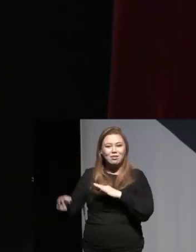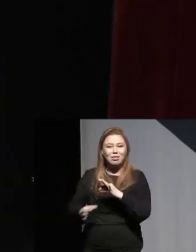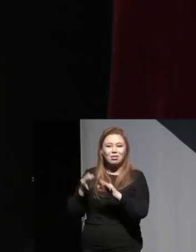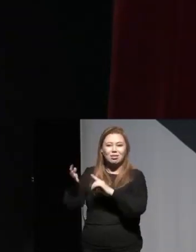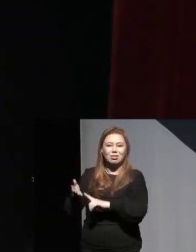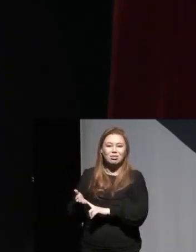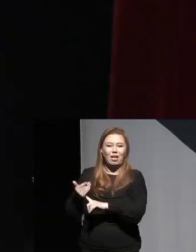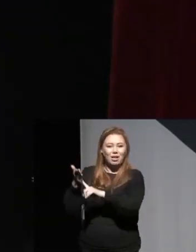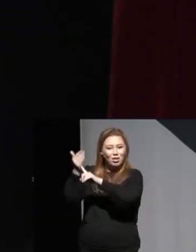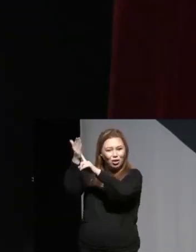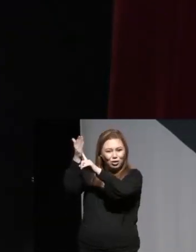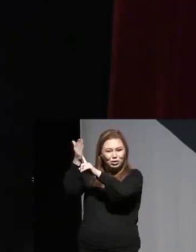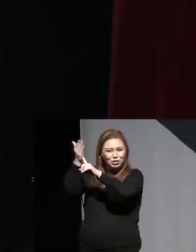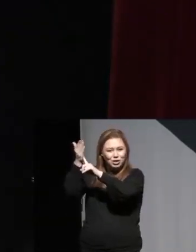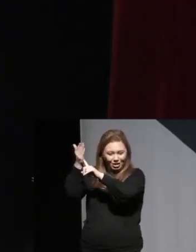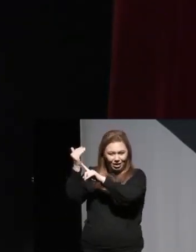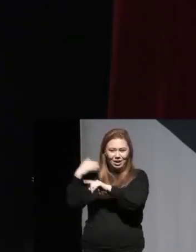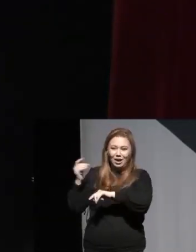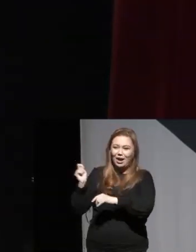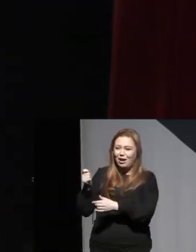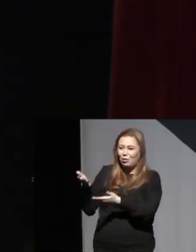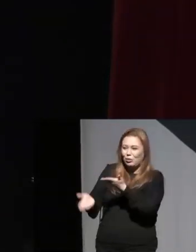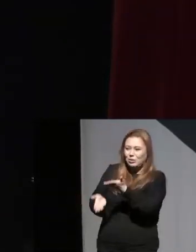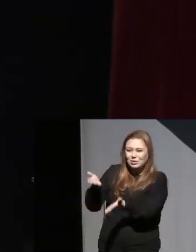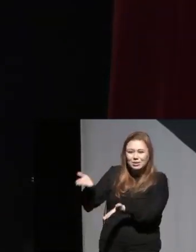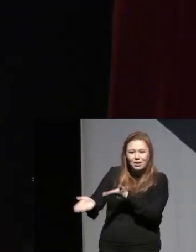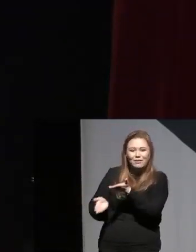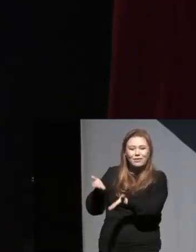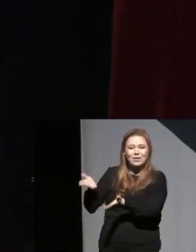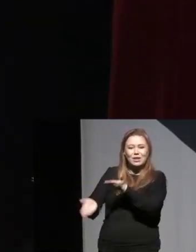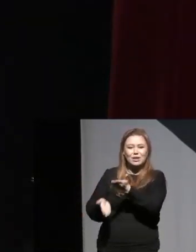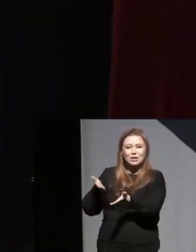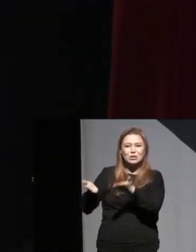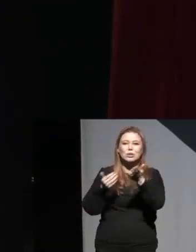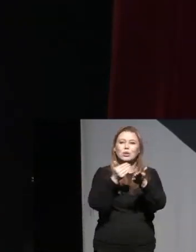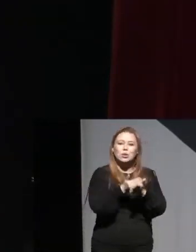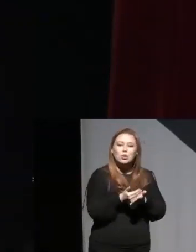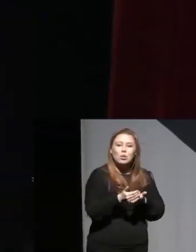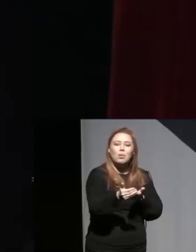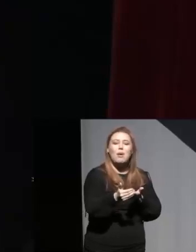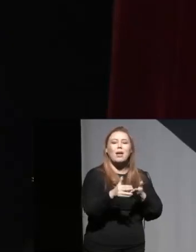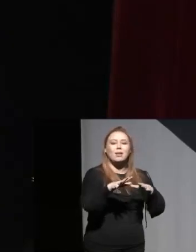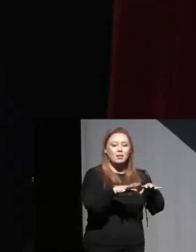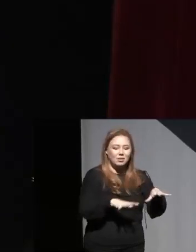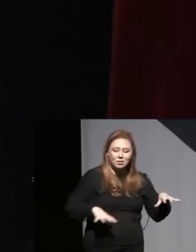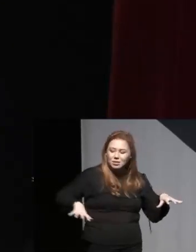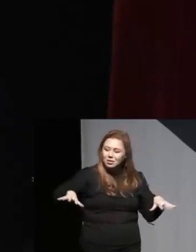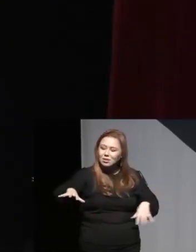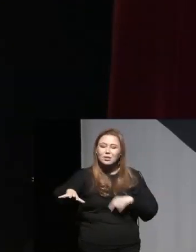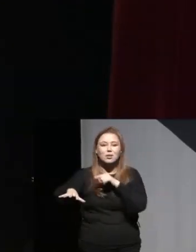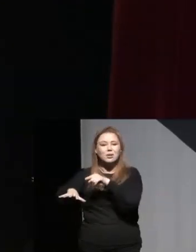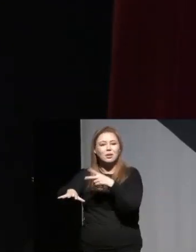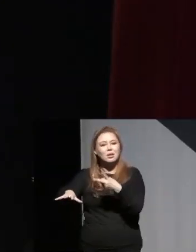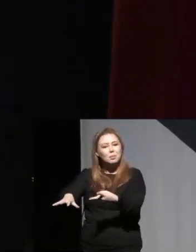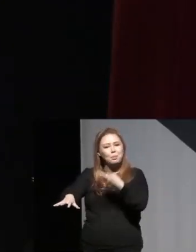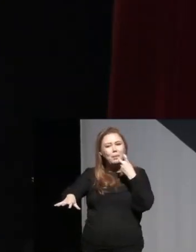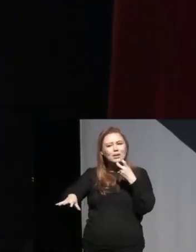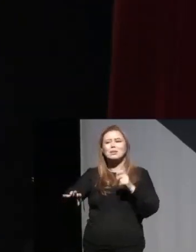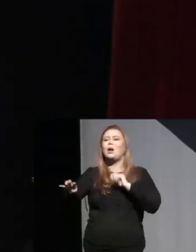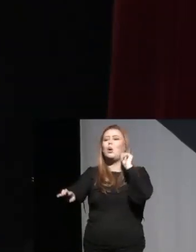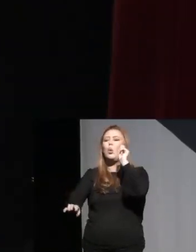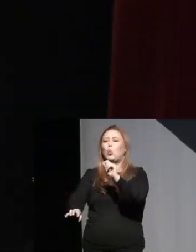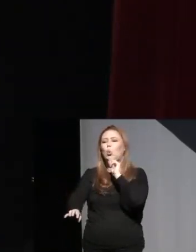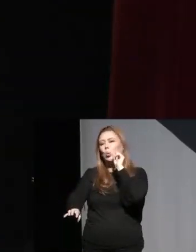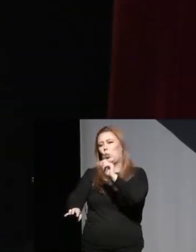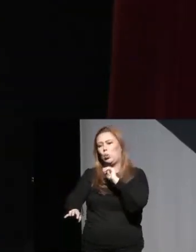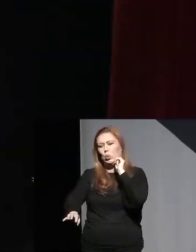tecnologia, a prestação de serviços, ela começa a alçar e você começa a perceber, então, que